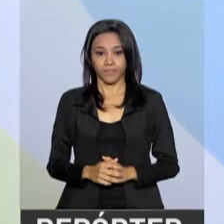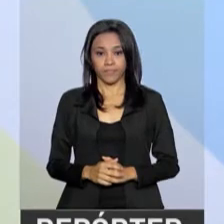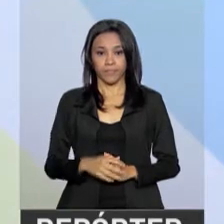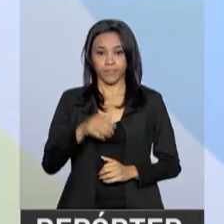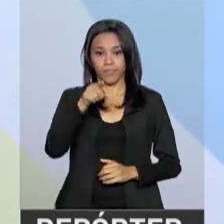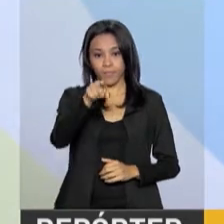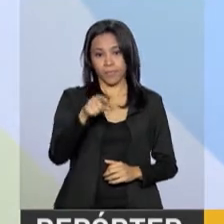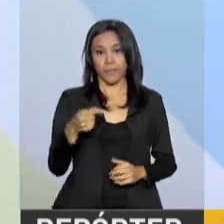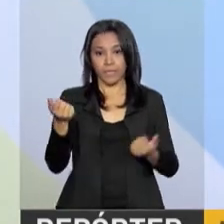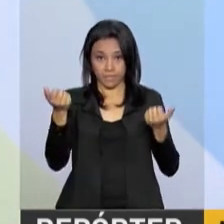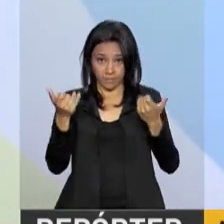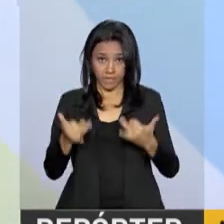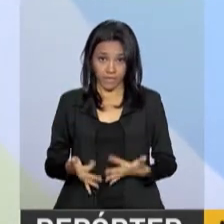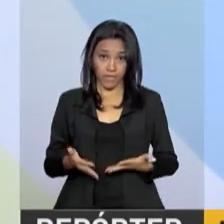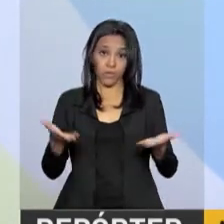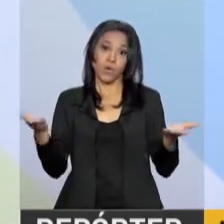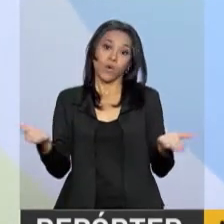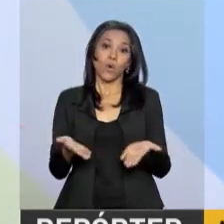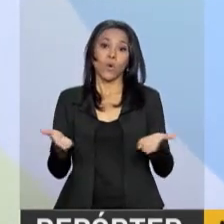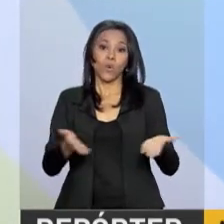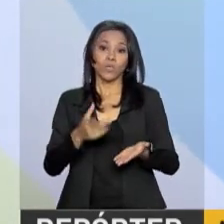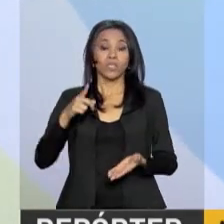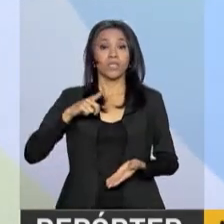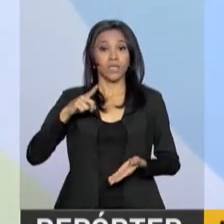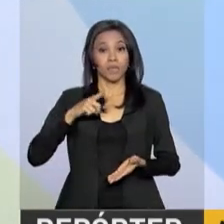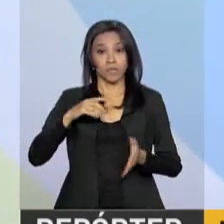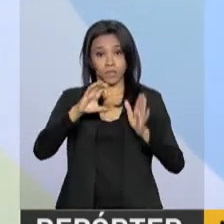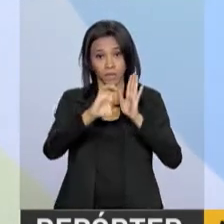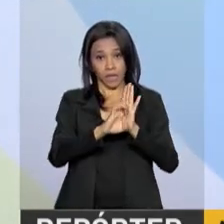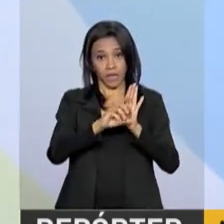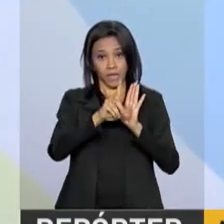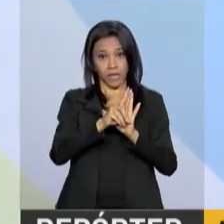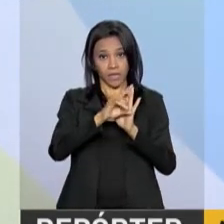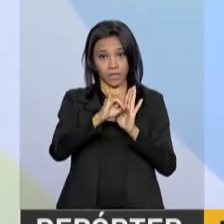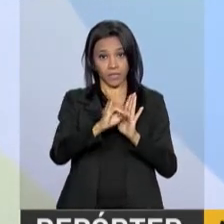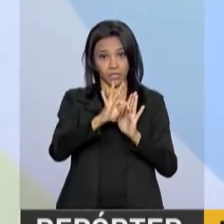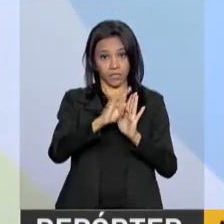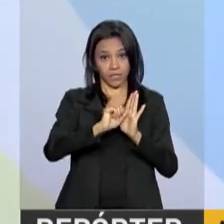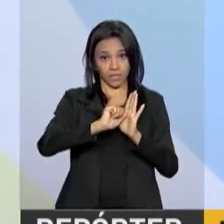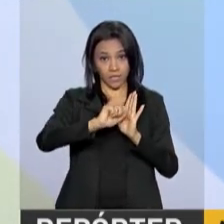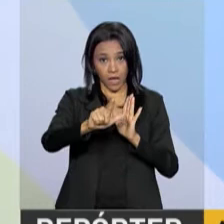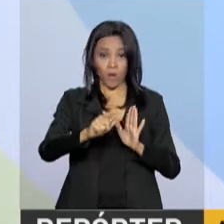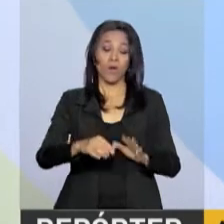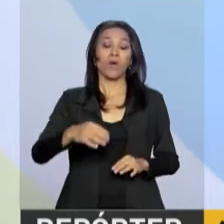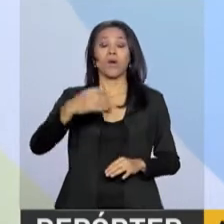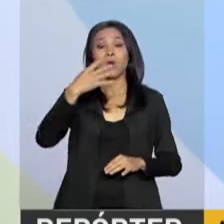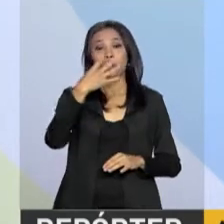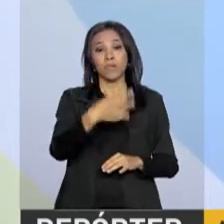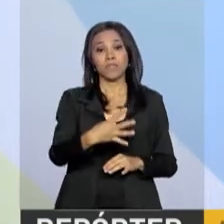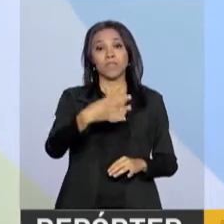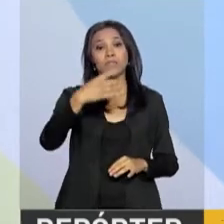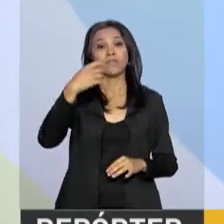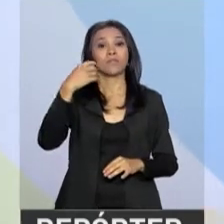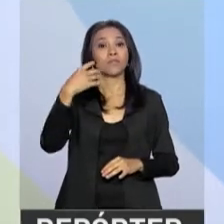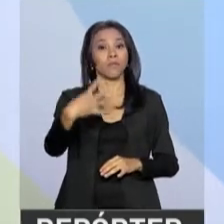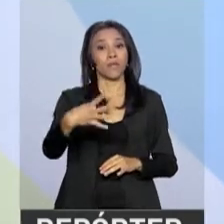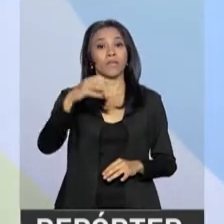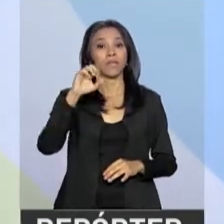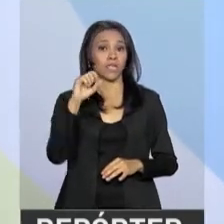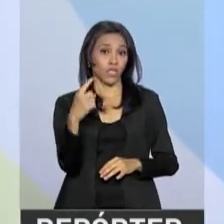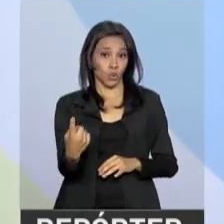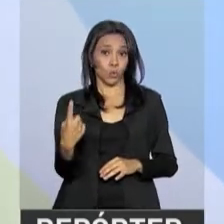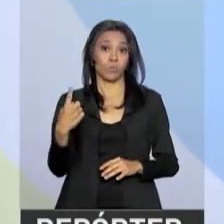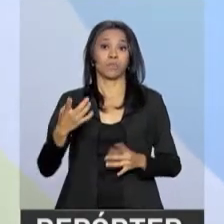Nós já temos um edital para a recuperação de 441 unidades habitacionais em prédios que